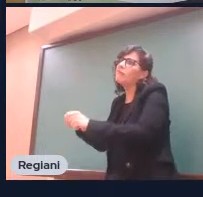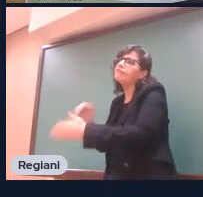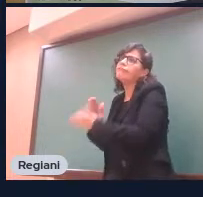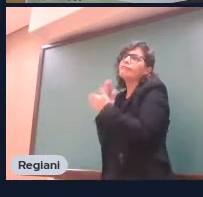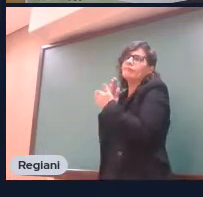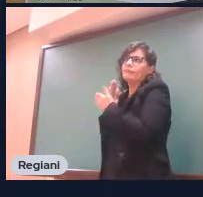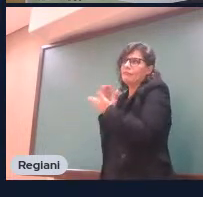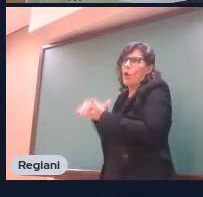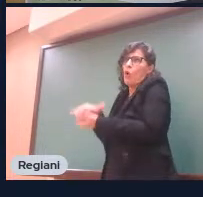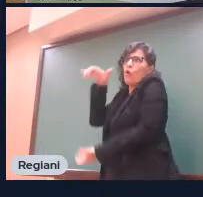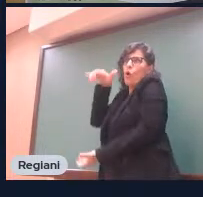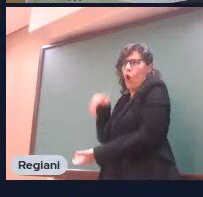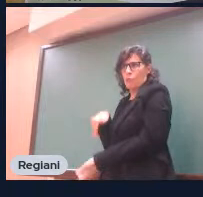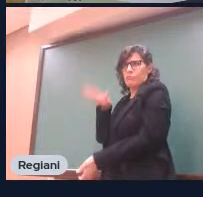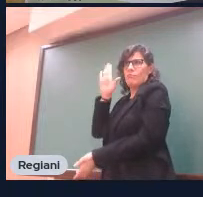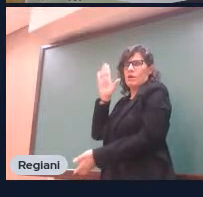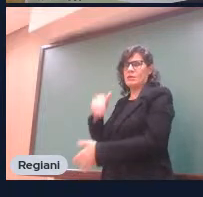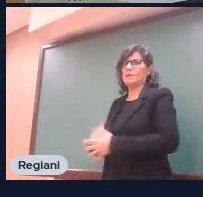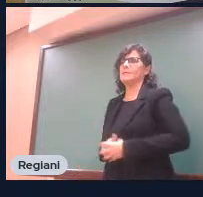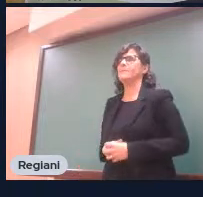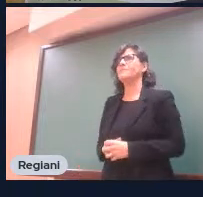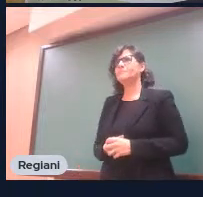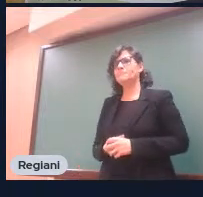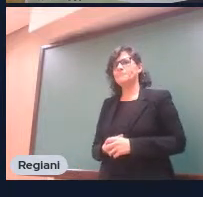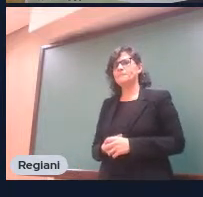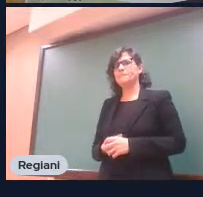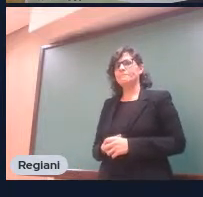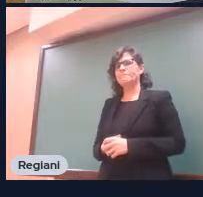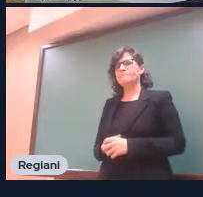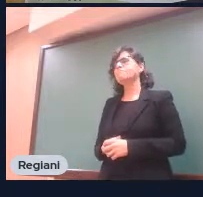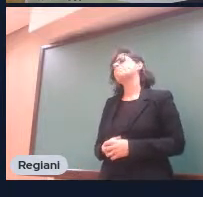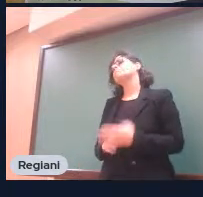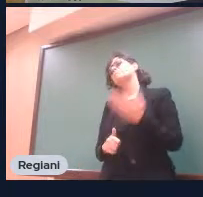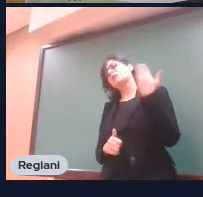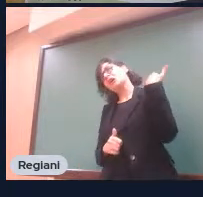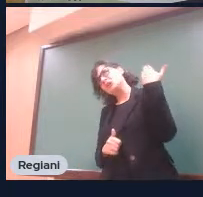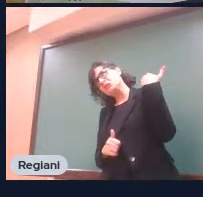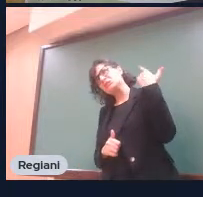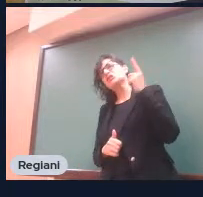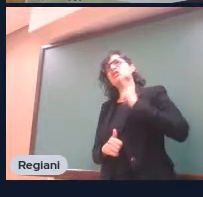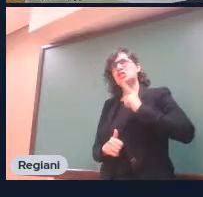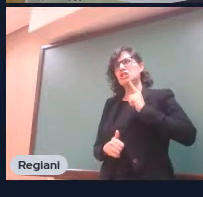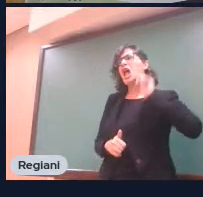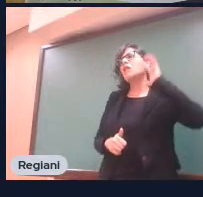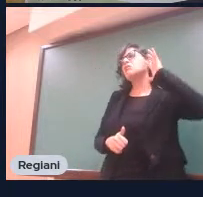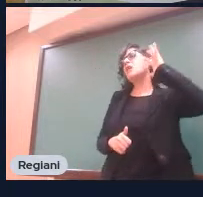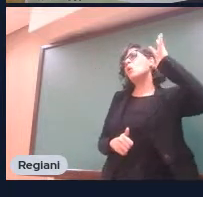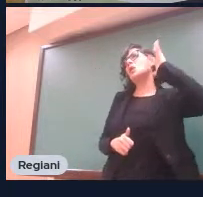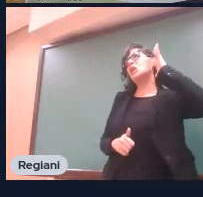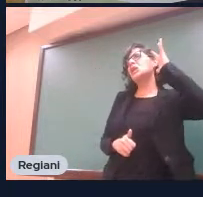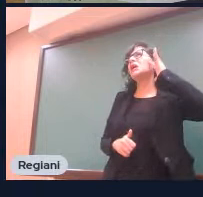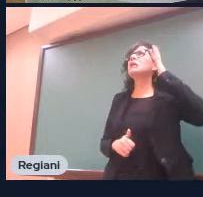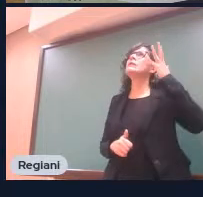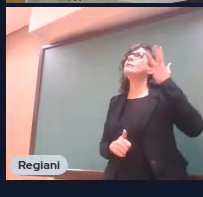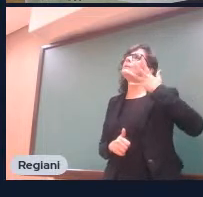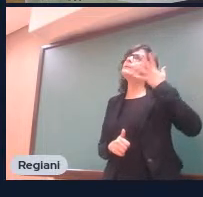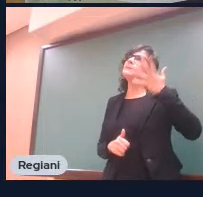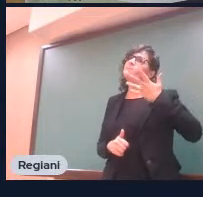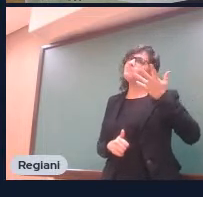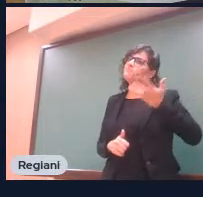informações. Nós saímos aí de teorias que ficaram, né,